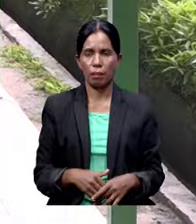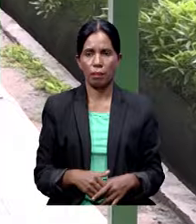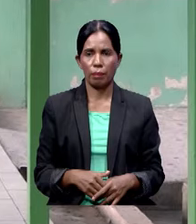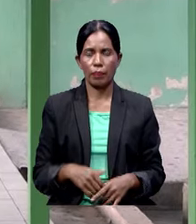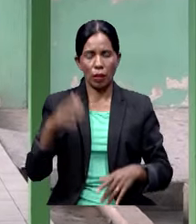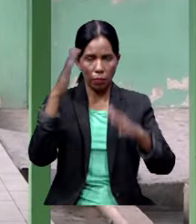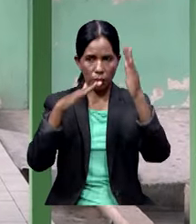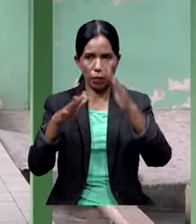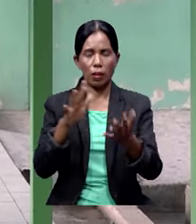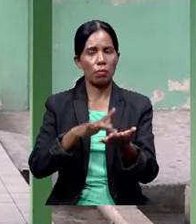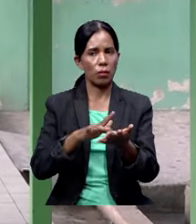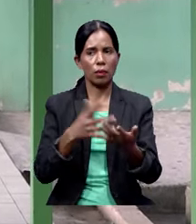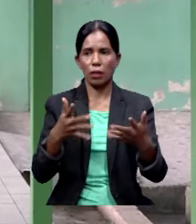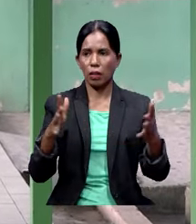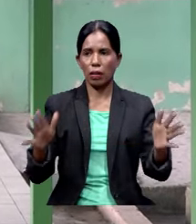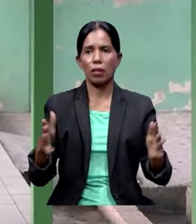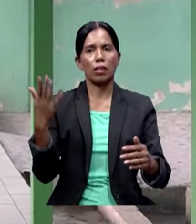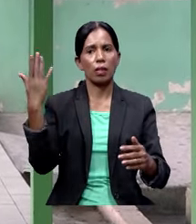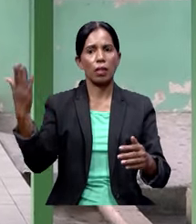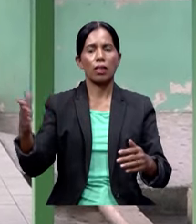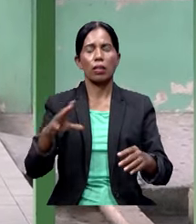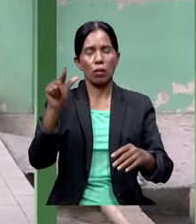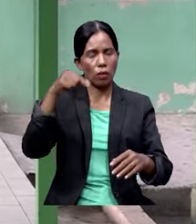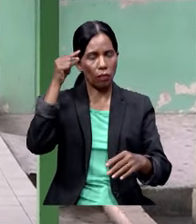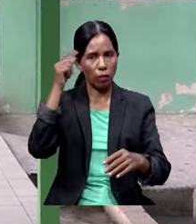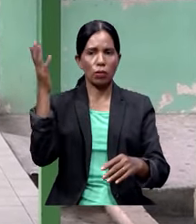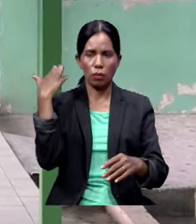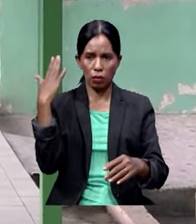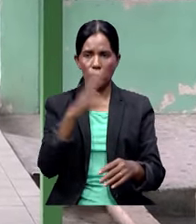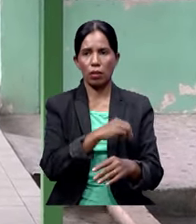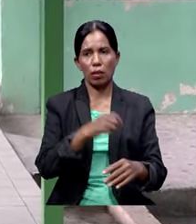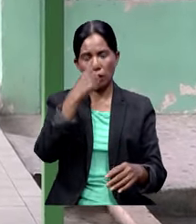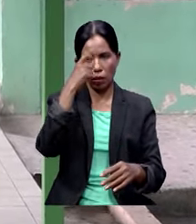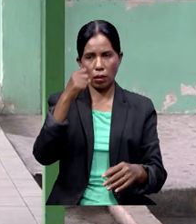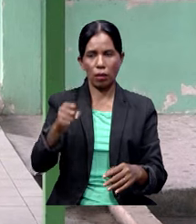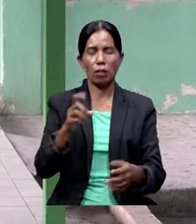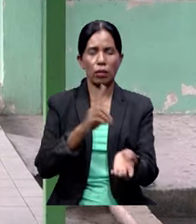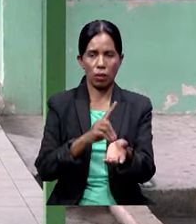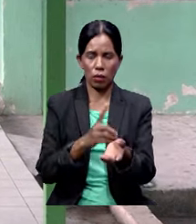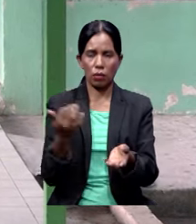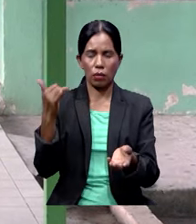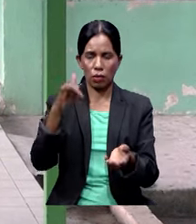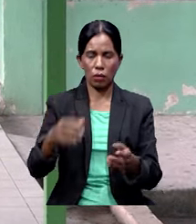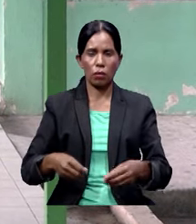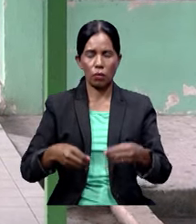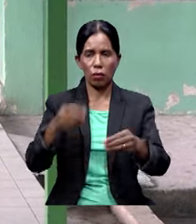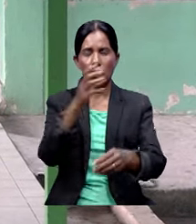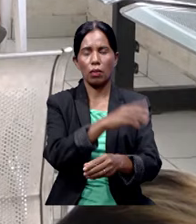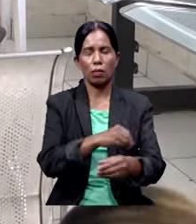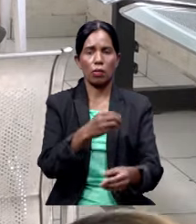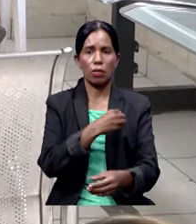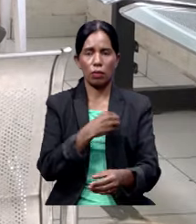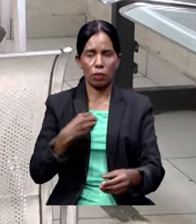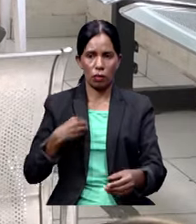Problema estoca e moro claíha ne aconteceu na iha governação anterior, tamba ne médico sira ne bem maka fo consulta ba paciente